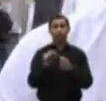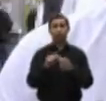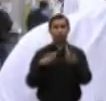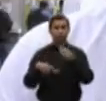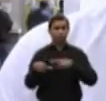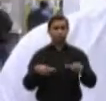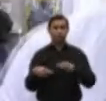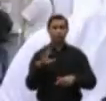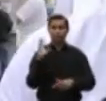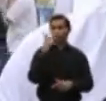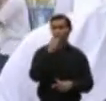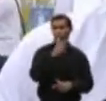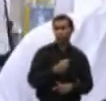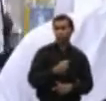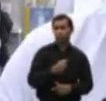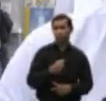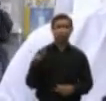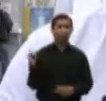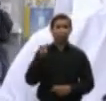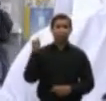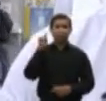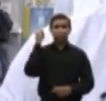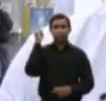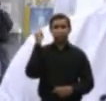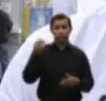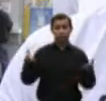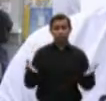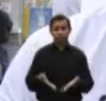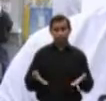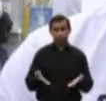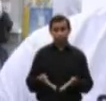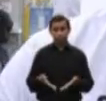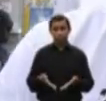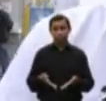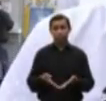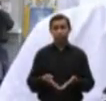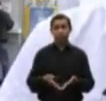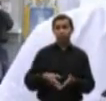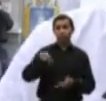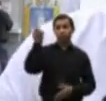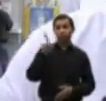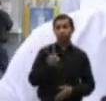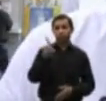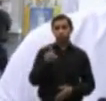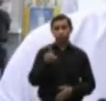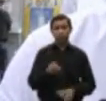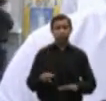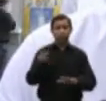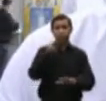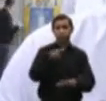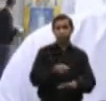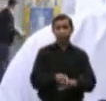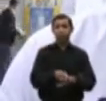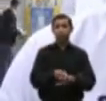trabalho maravilhoso. E o mais importante hoje, que o movimento não é das pessoas